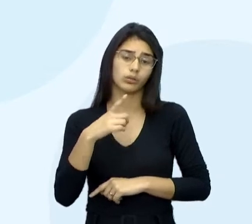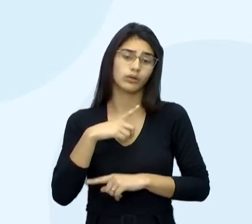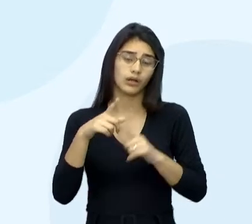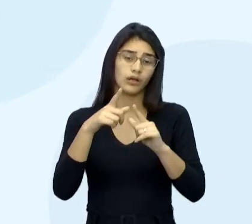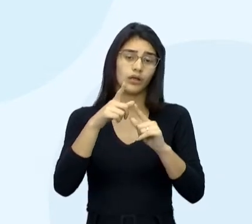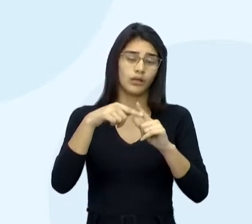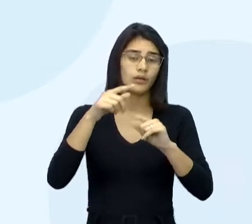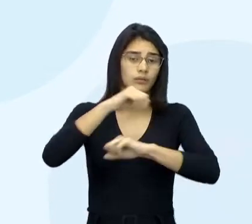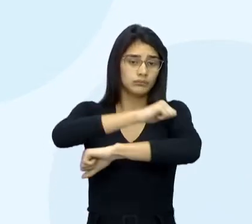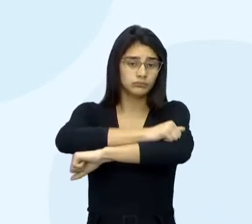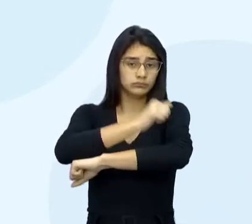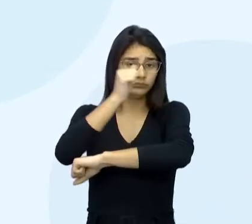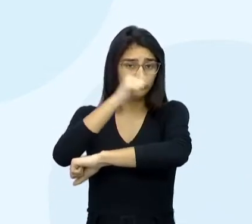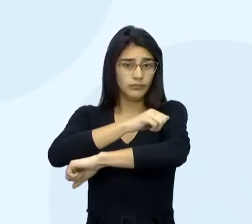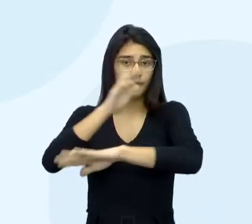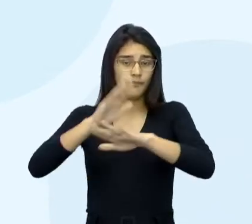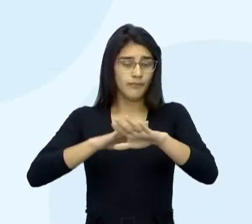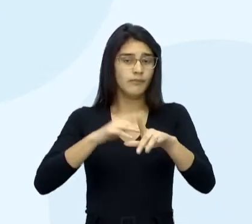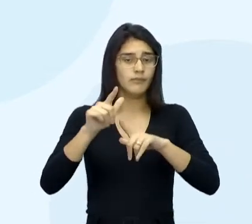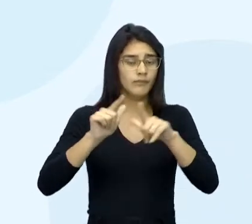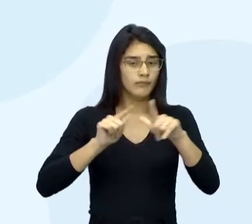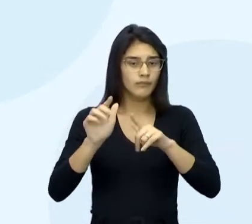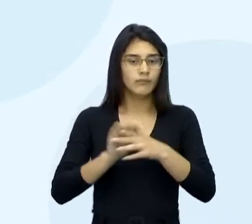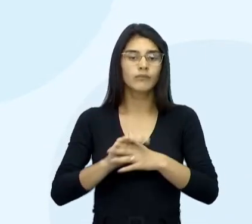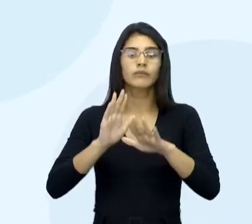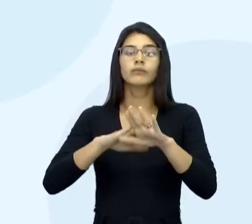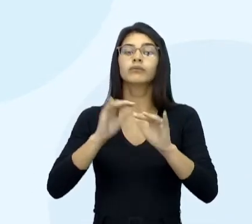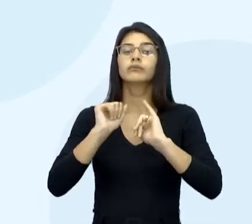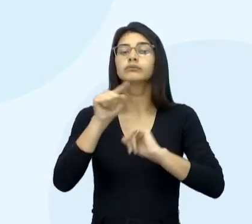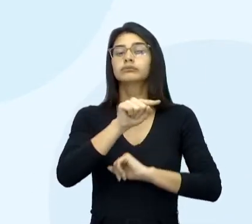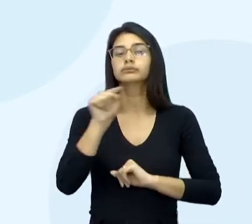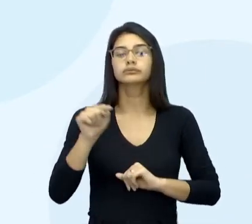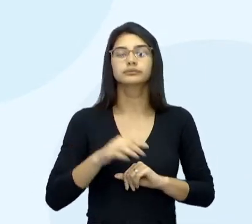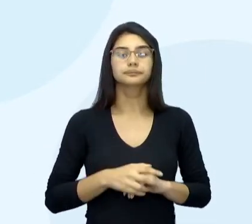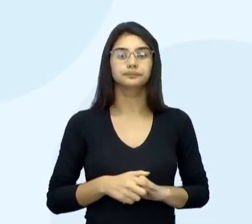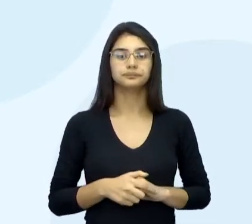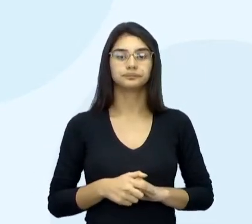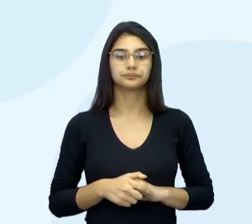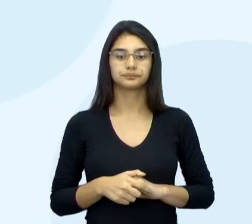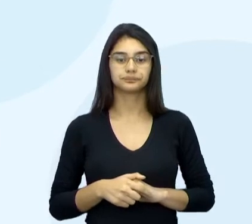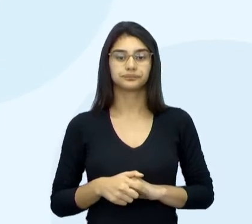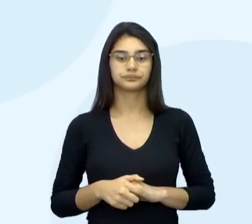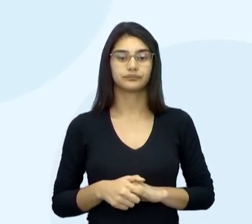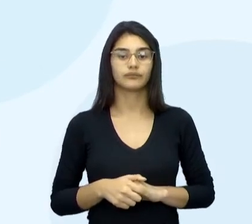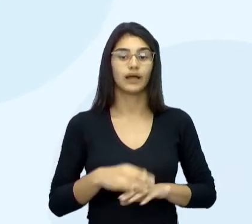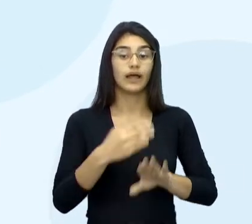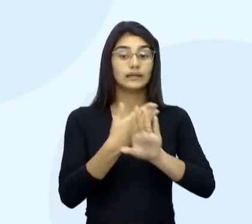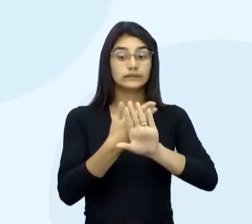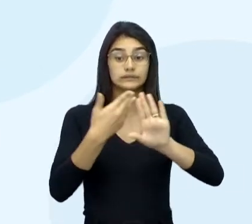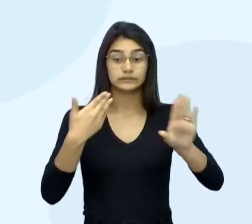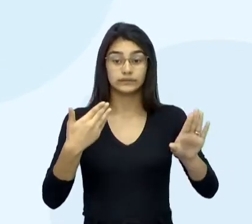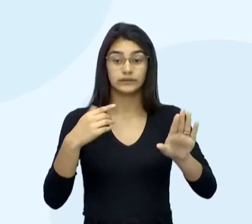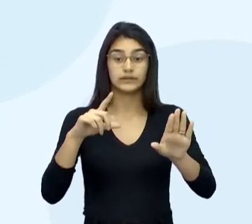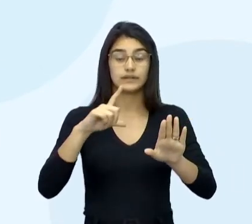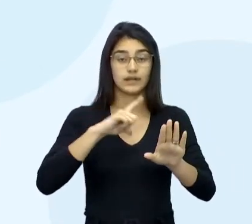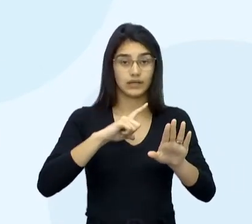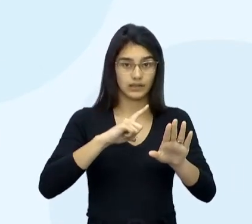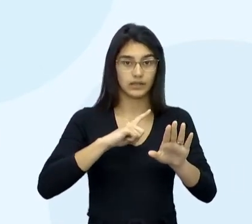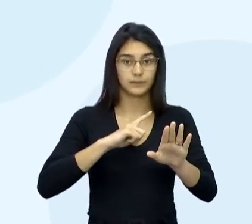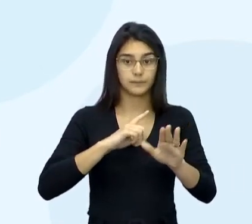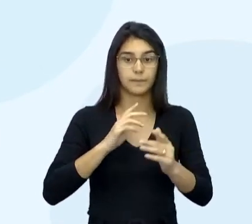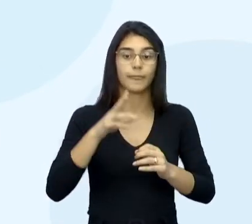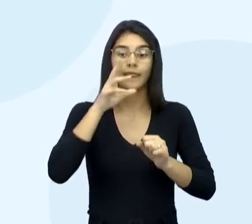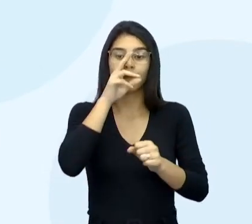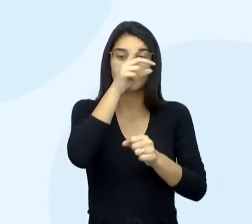desse tipo de alavanca que realiza um trabalho. Aí o que eu falava para você, a distância que está